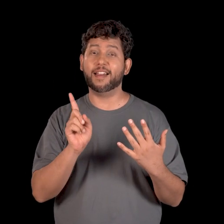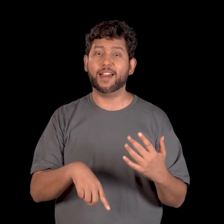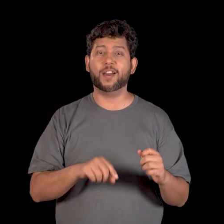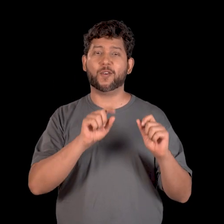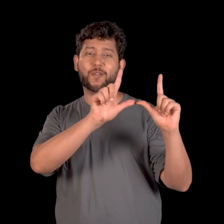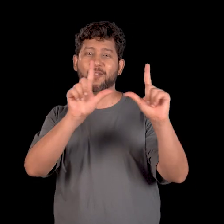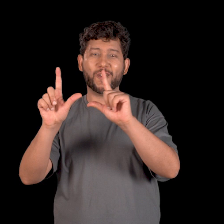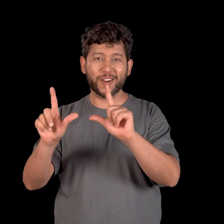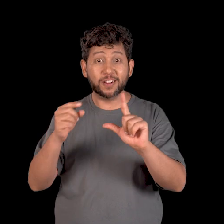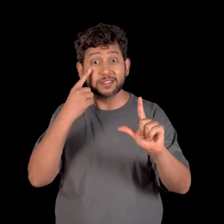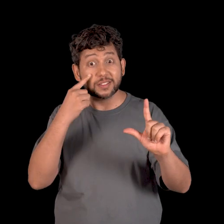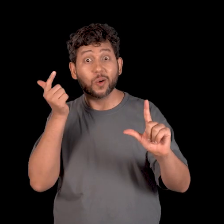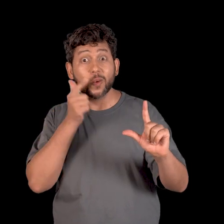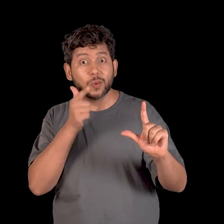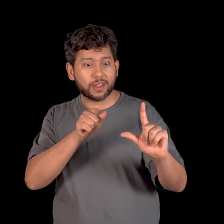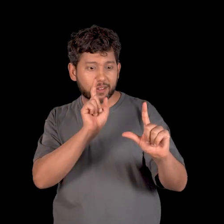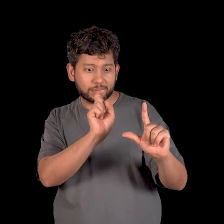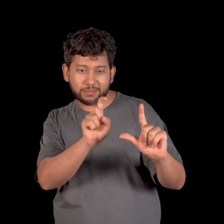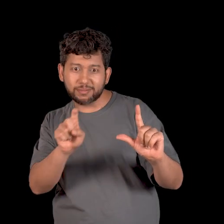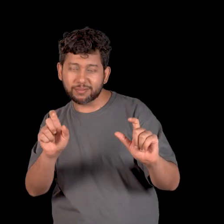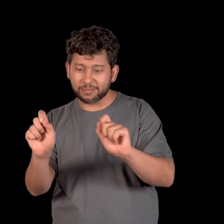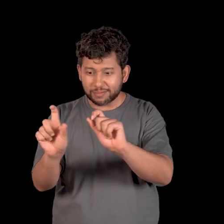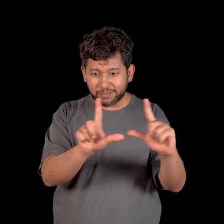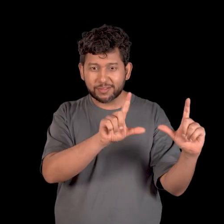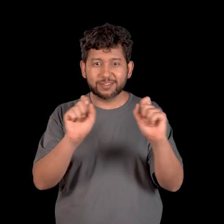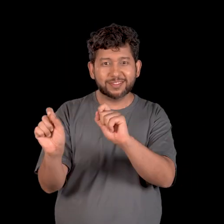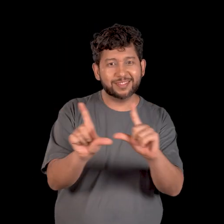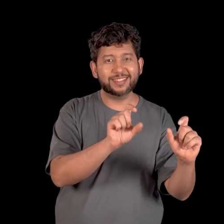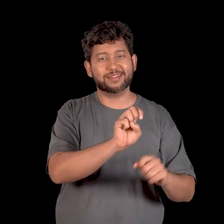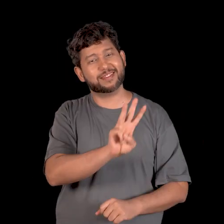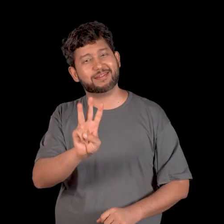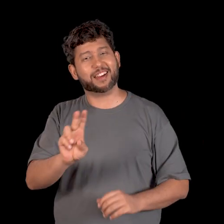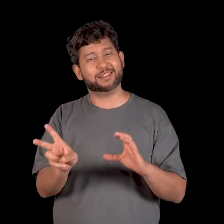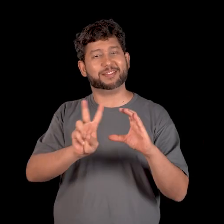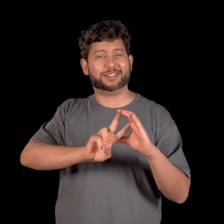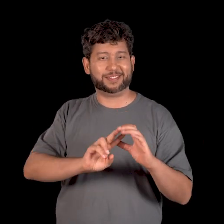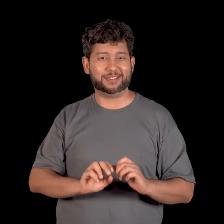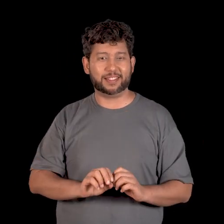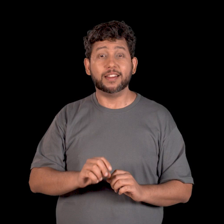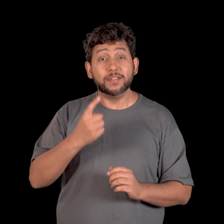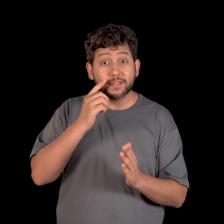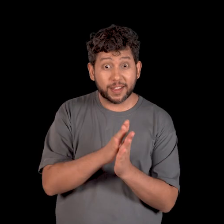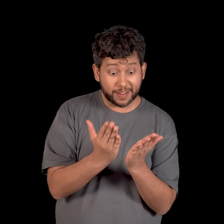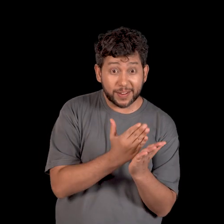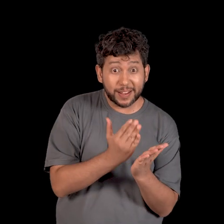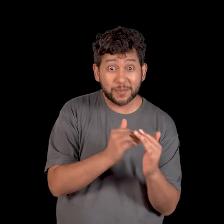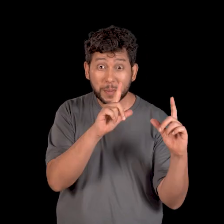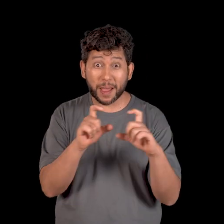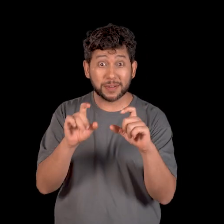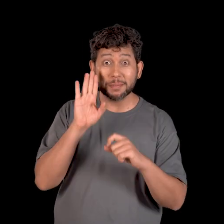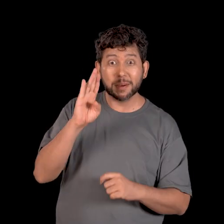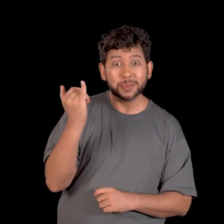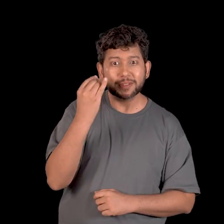é a exposição fotográfica digital. Também disponível gratuitamente no site da editora, apresenta as imagens